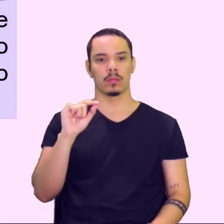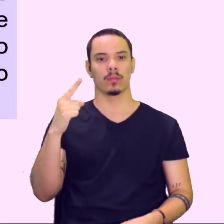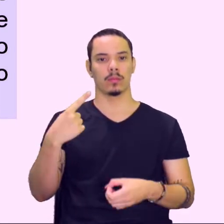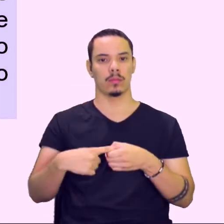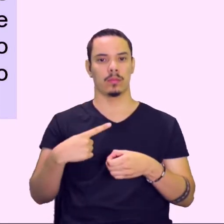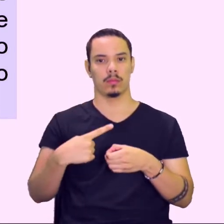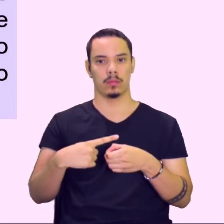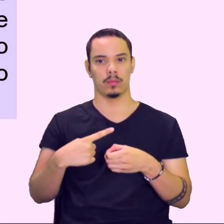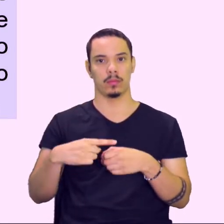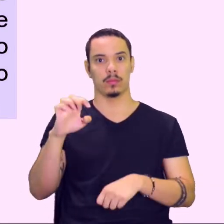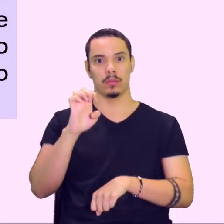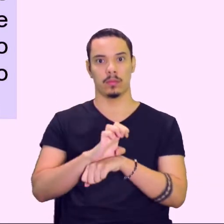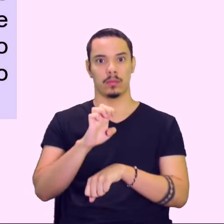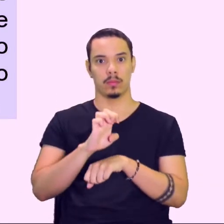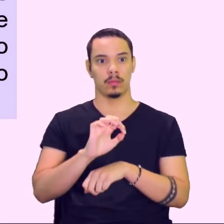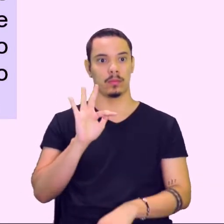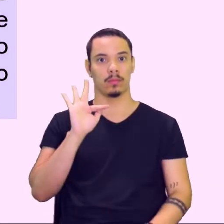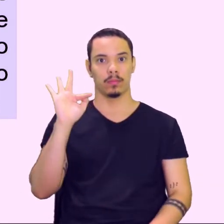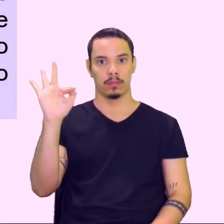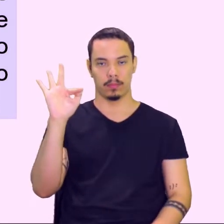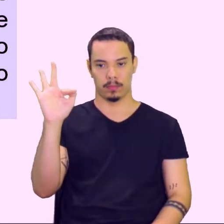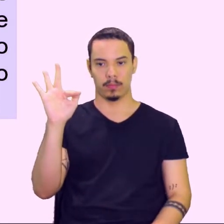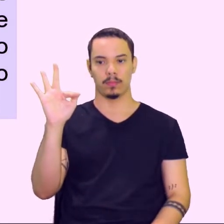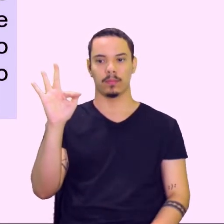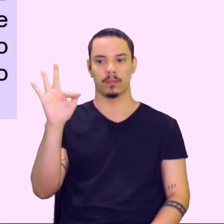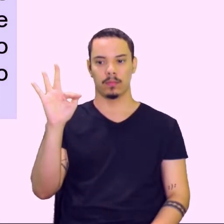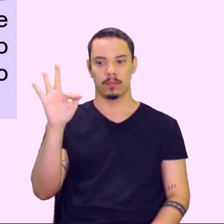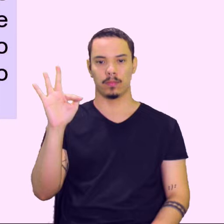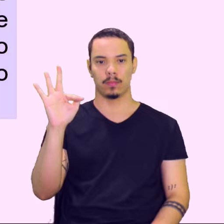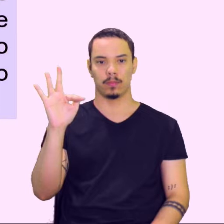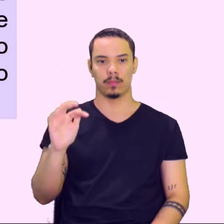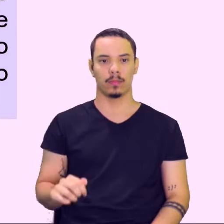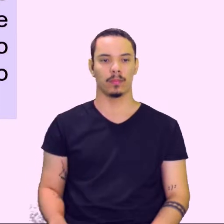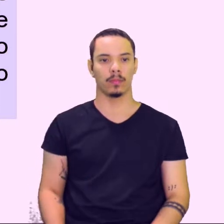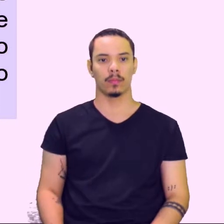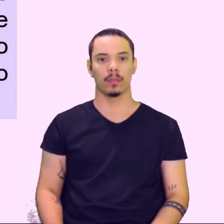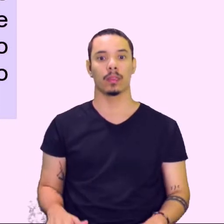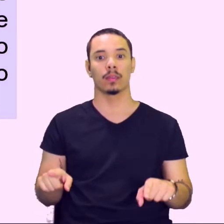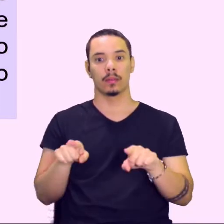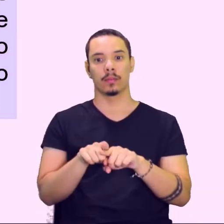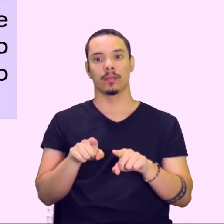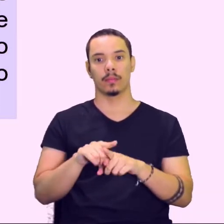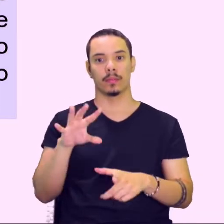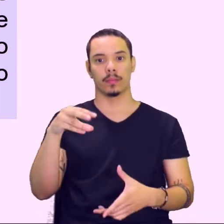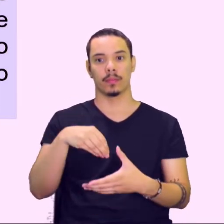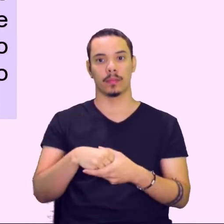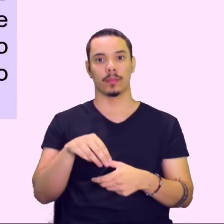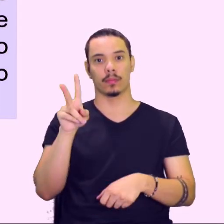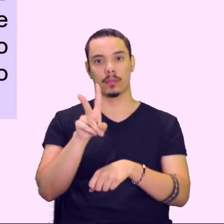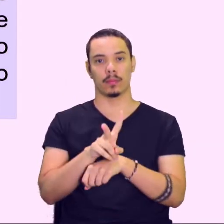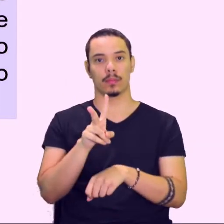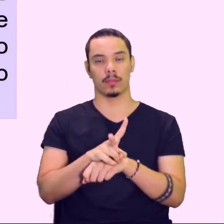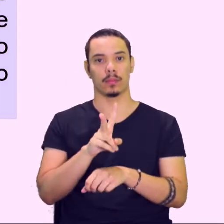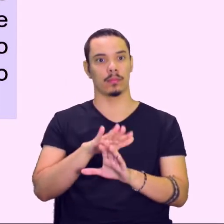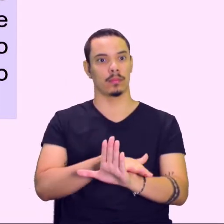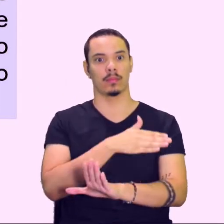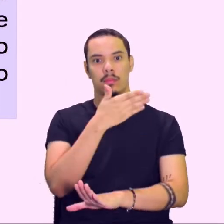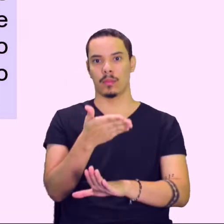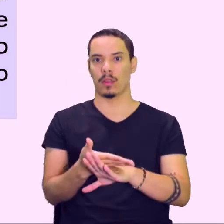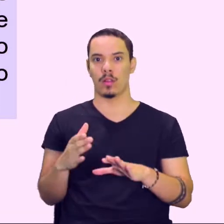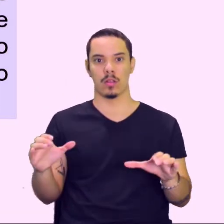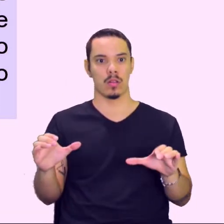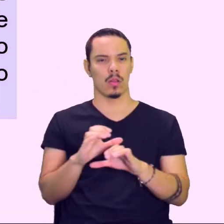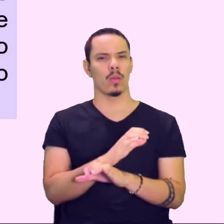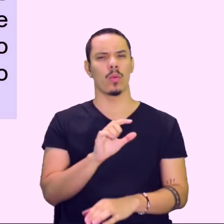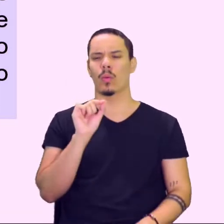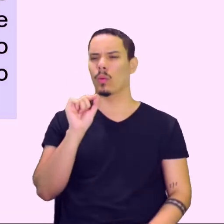municipal, estadual e federal. E esses parques, eles são de proteção integral. E o que são esses